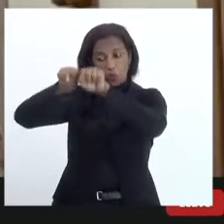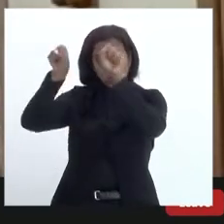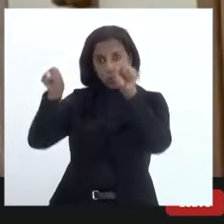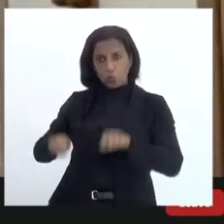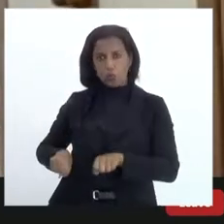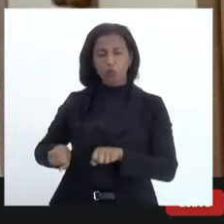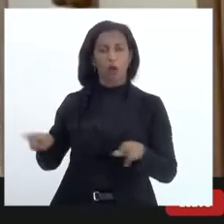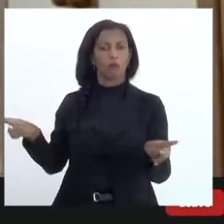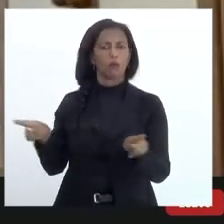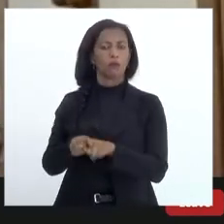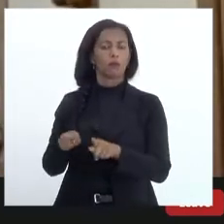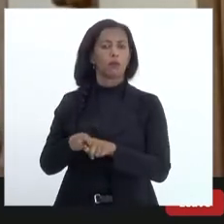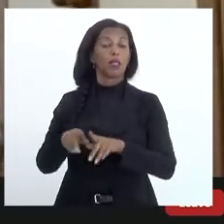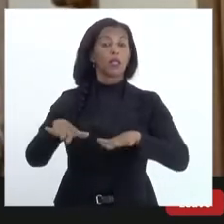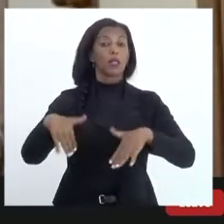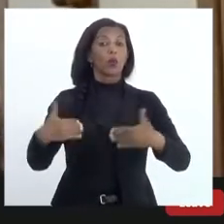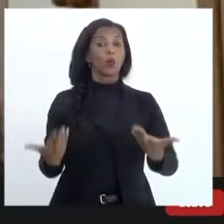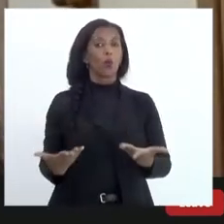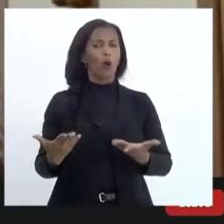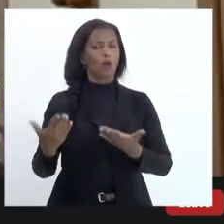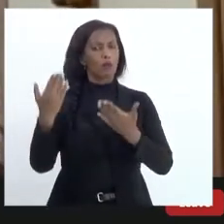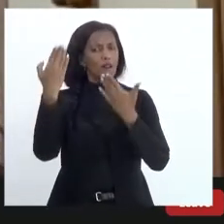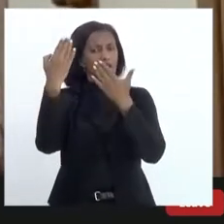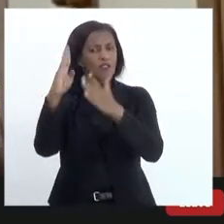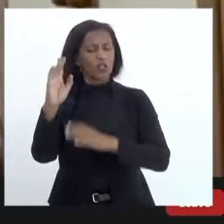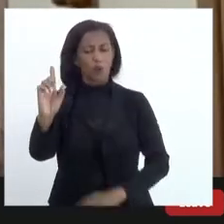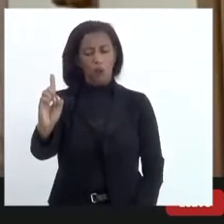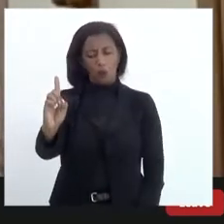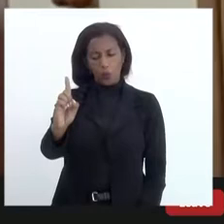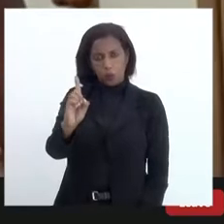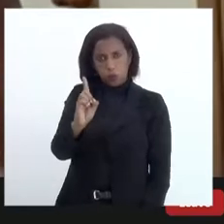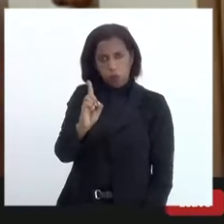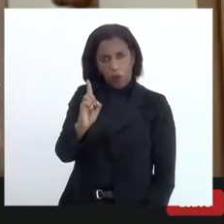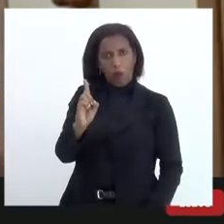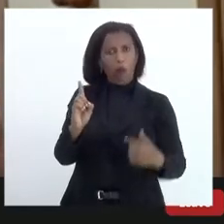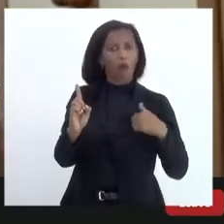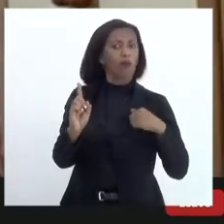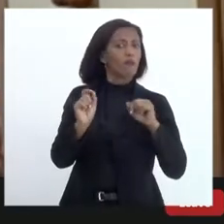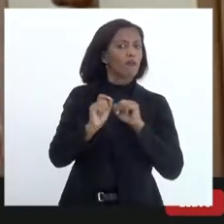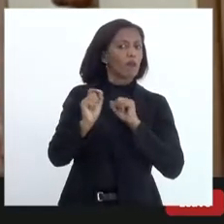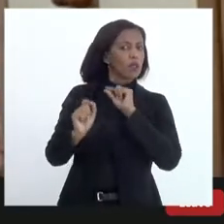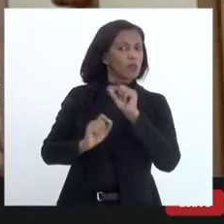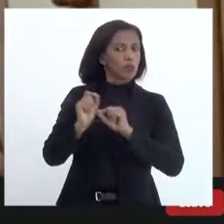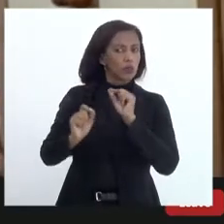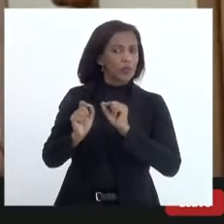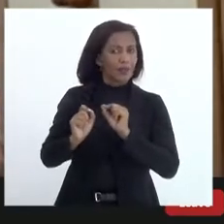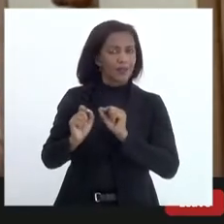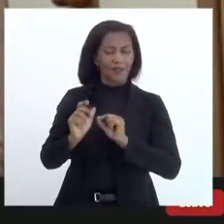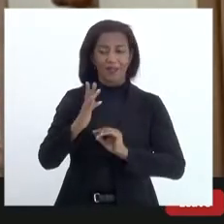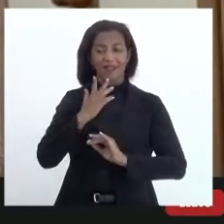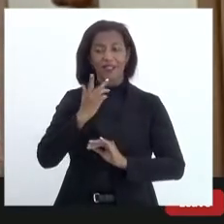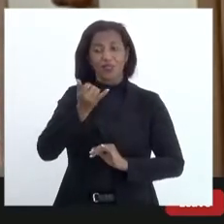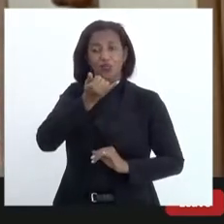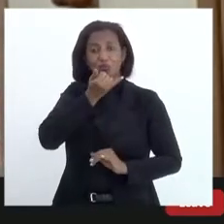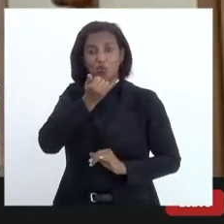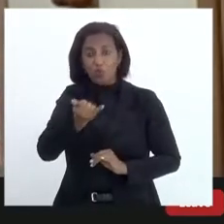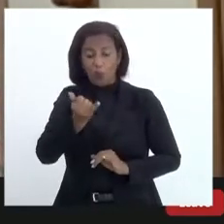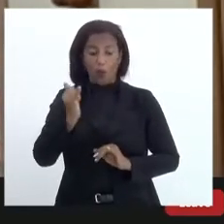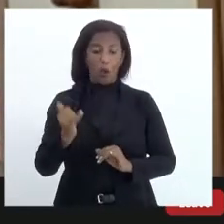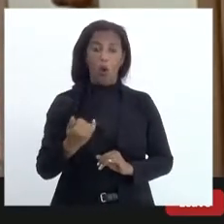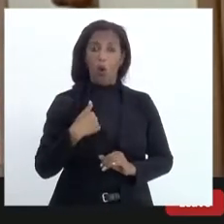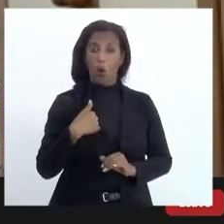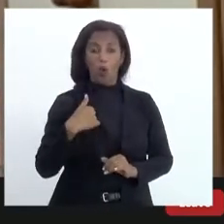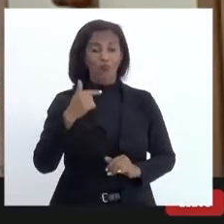estrutural. Então, quando a vítima nos procura, o que que nós fazemos? Olha, doutora, não consegui